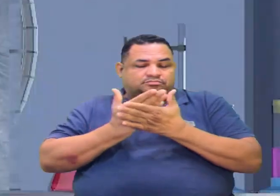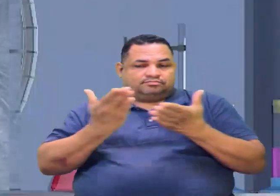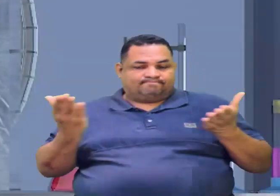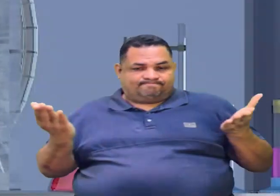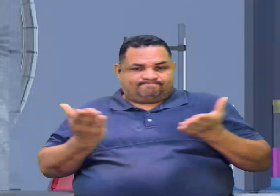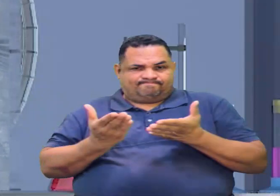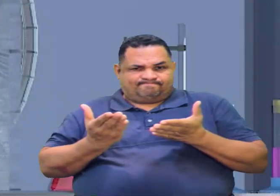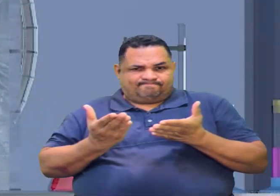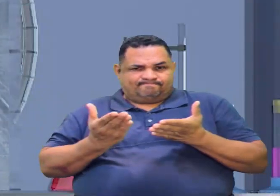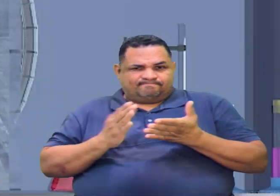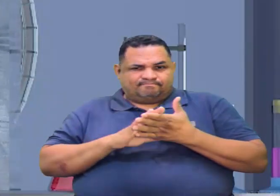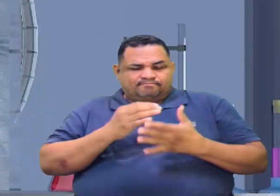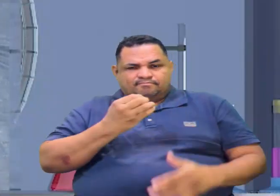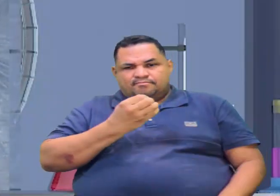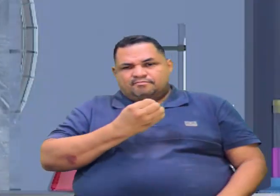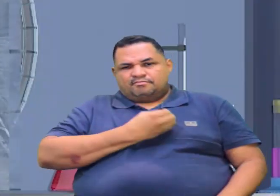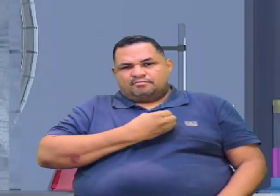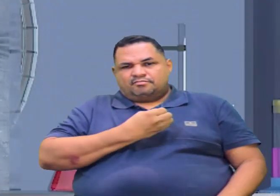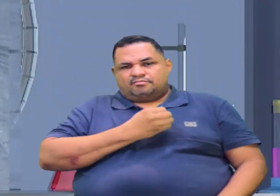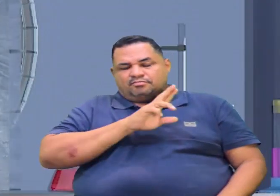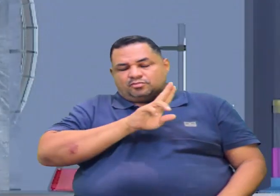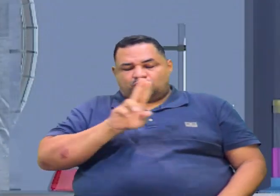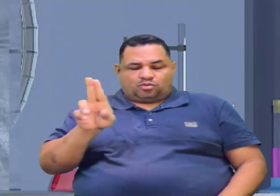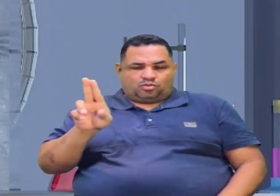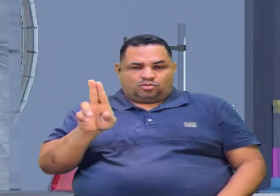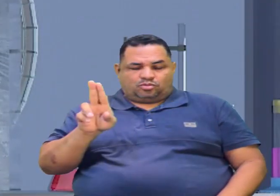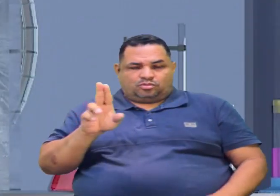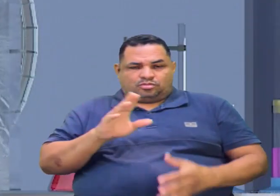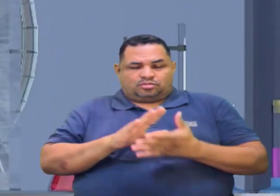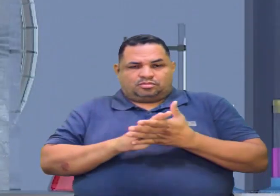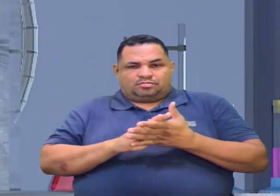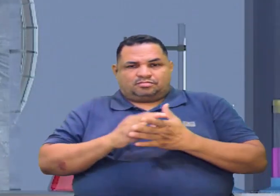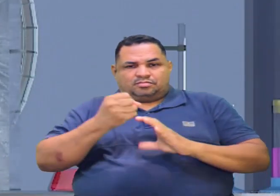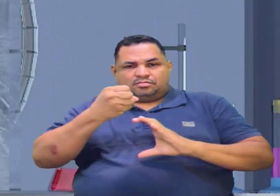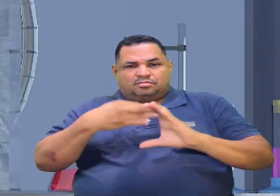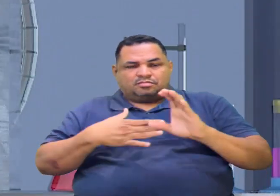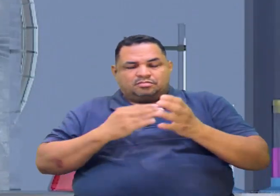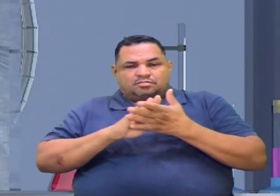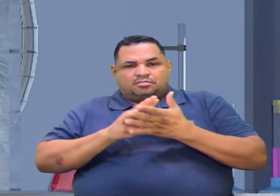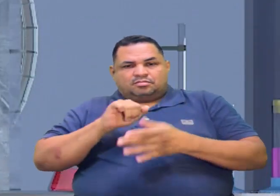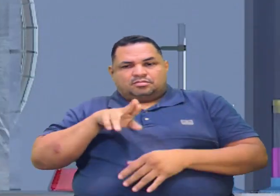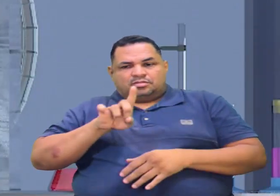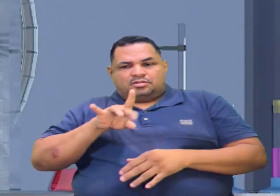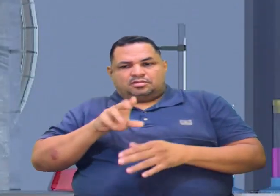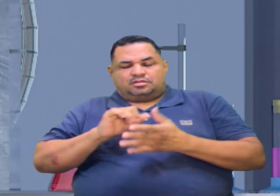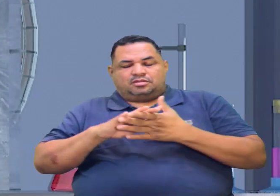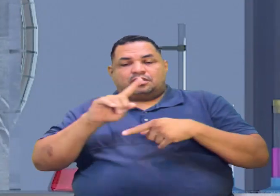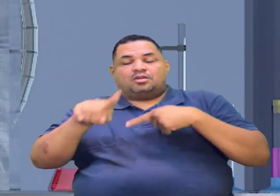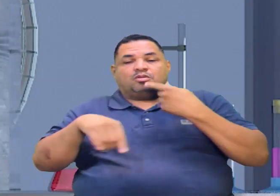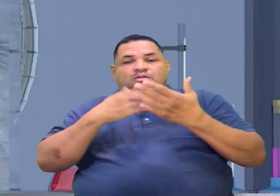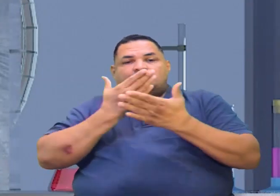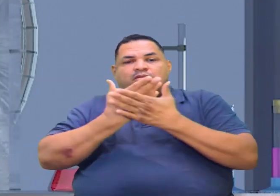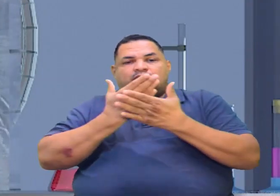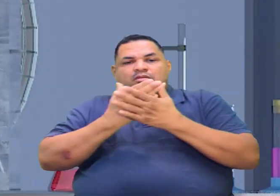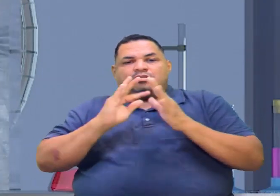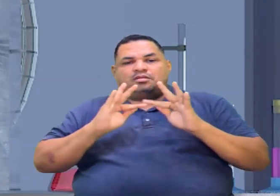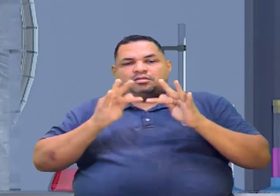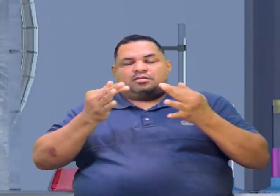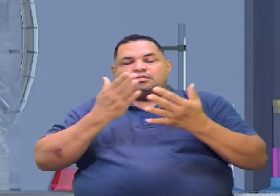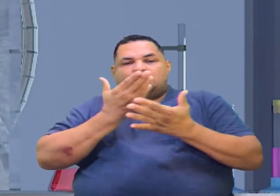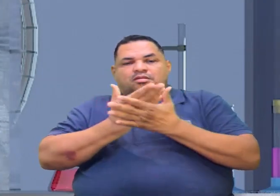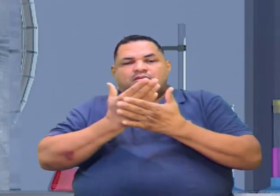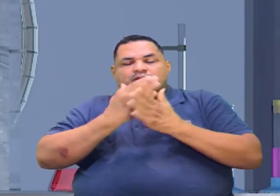essa aula de nomenclatura das funções nitrogenadas. Gente, na próxima aula será a última